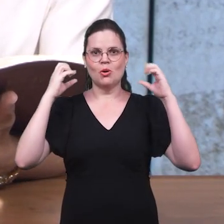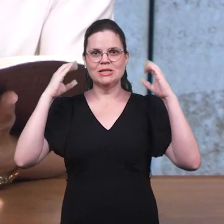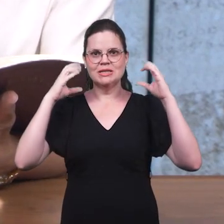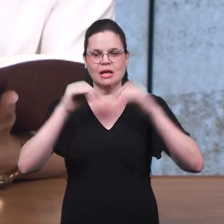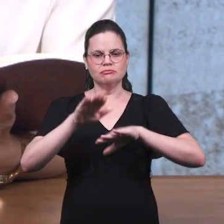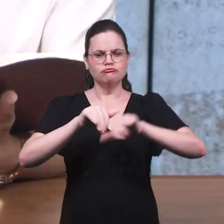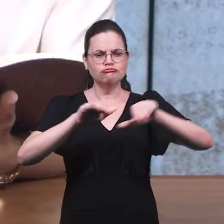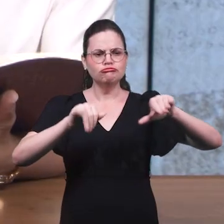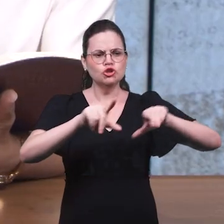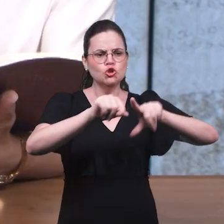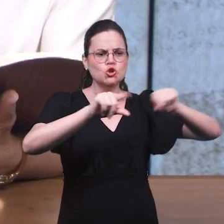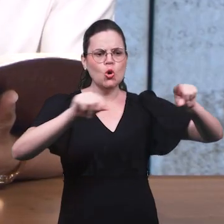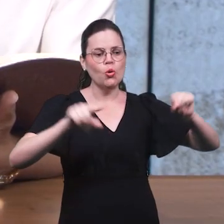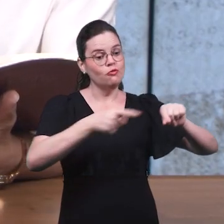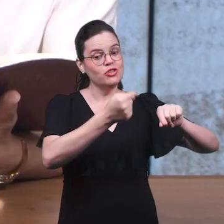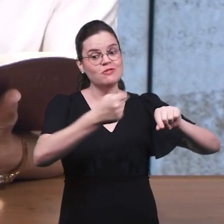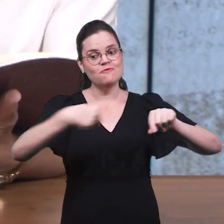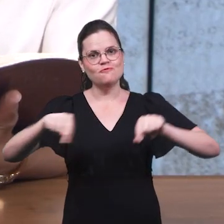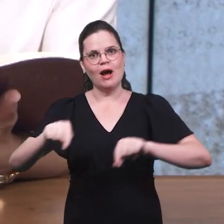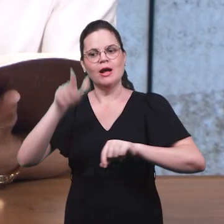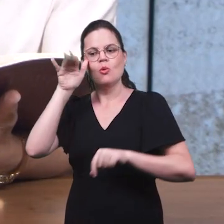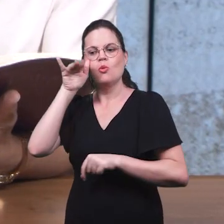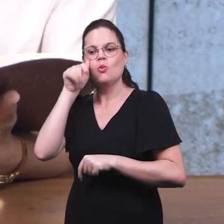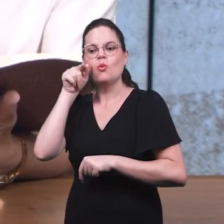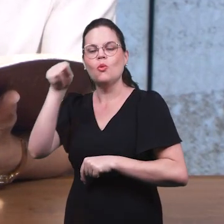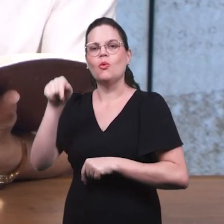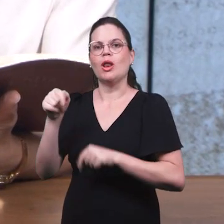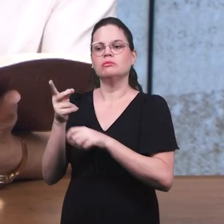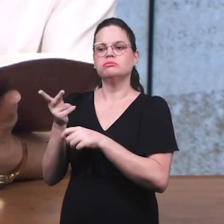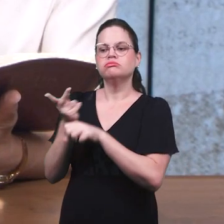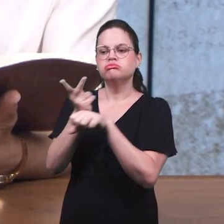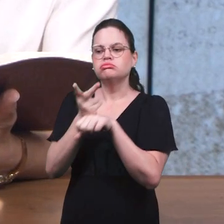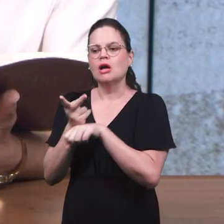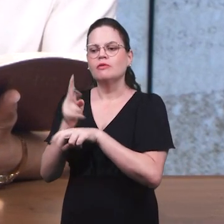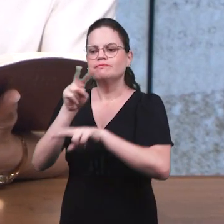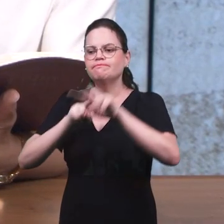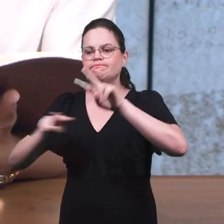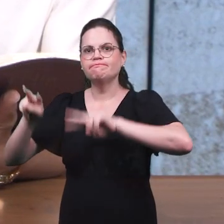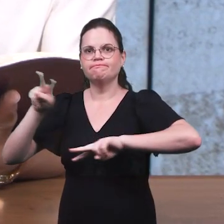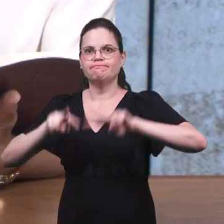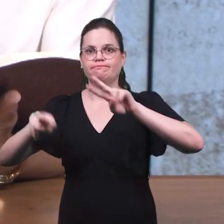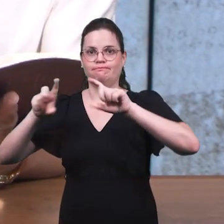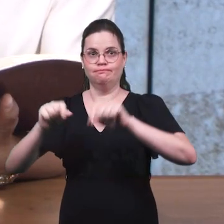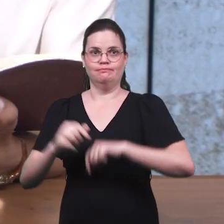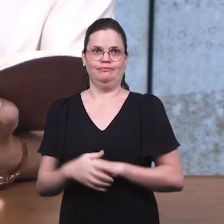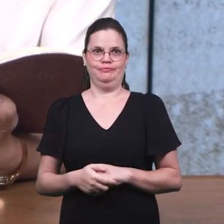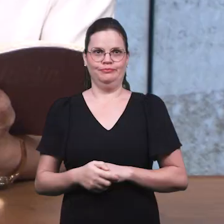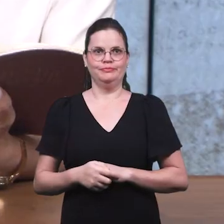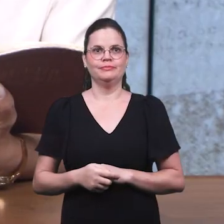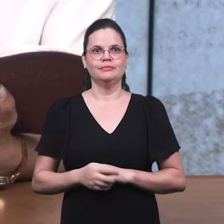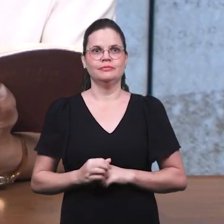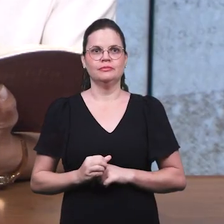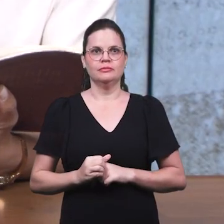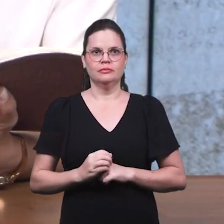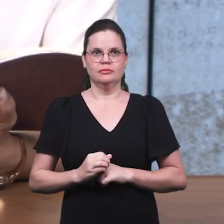a espiar aquela terra. E a Oséias, filho de Num, Moisés chamou